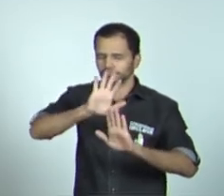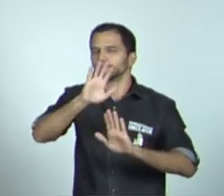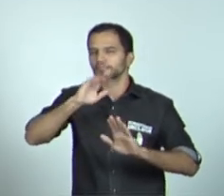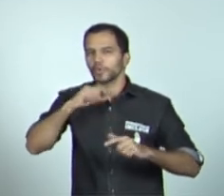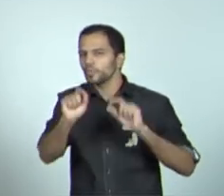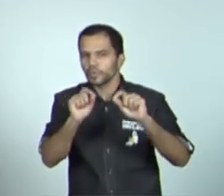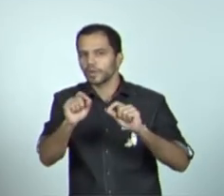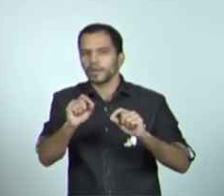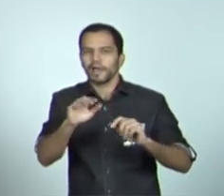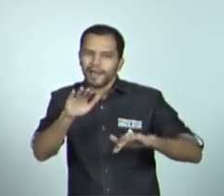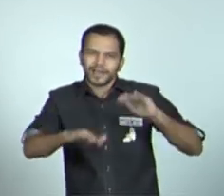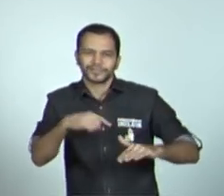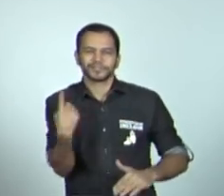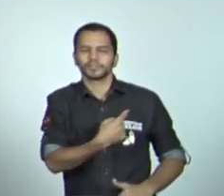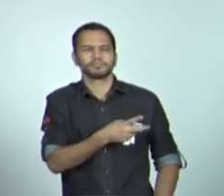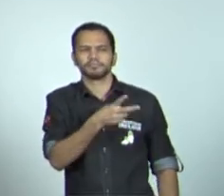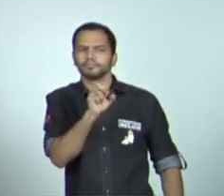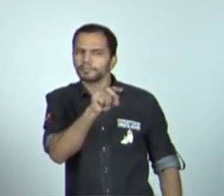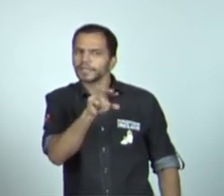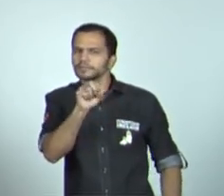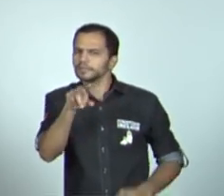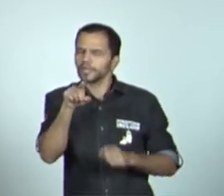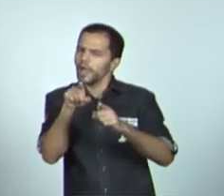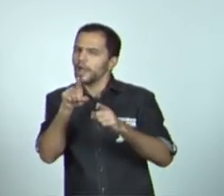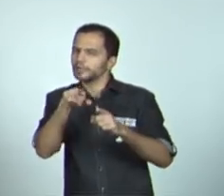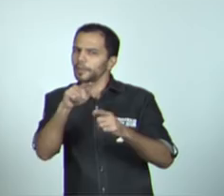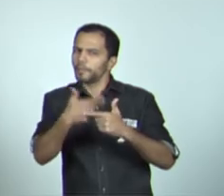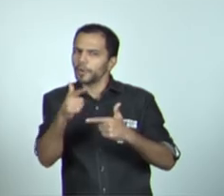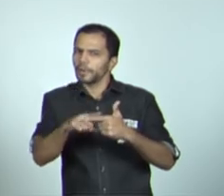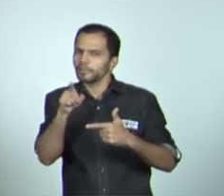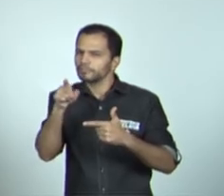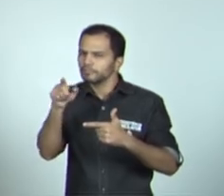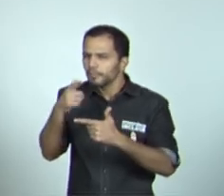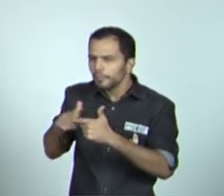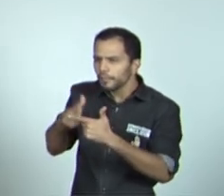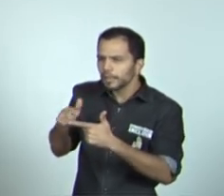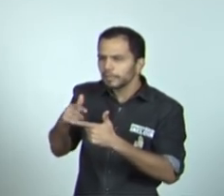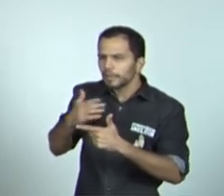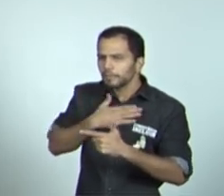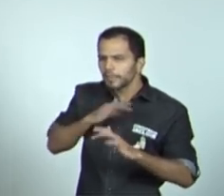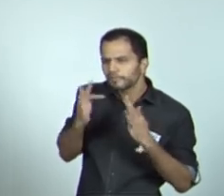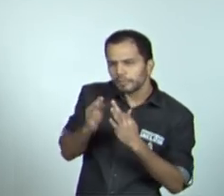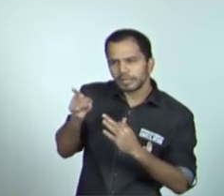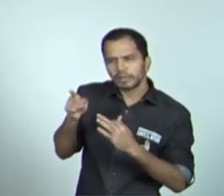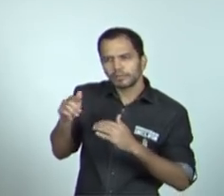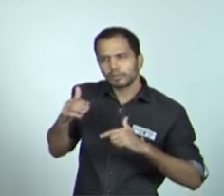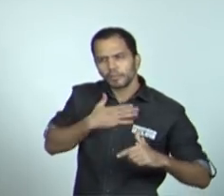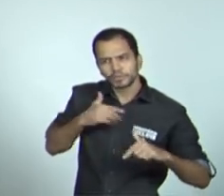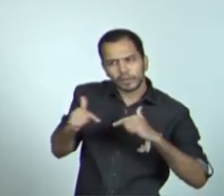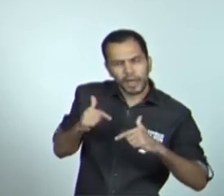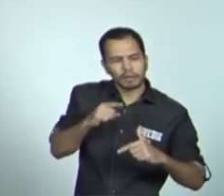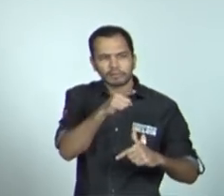para certas ameaças e a gente vê explicitamente estão ameaças sobre a minha vida uma ameaça ao meu gosto uma ameaça minha família uma